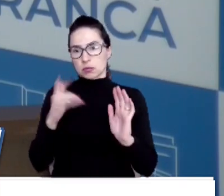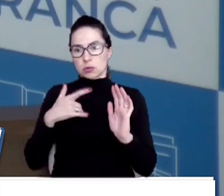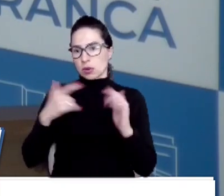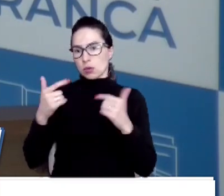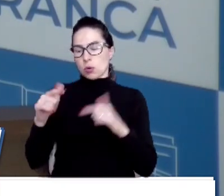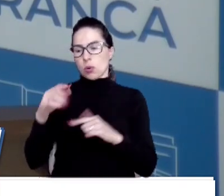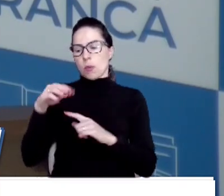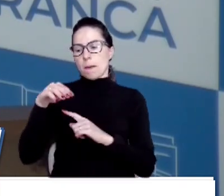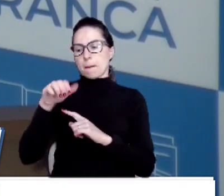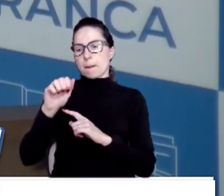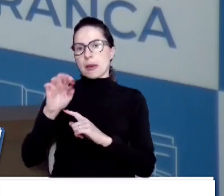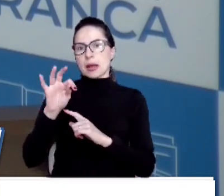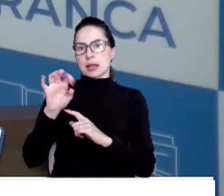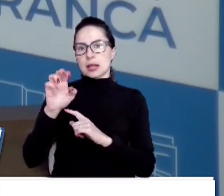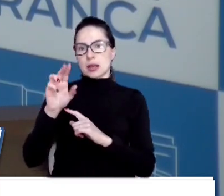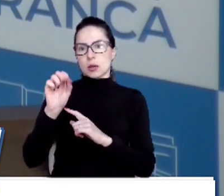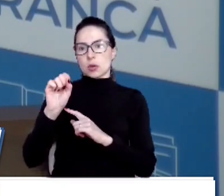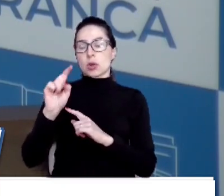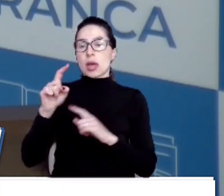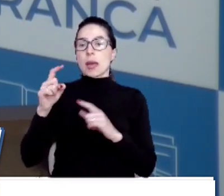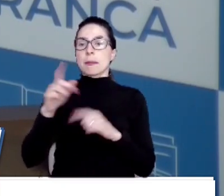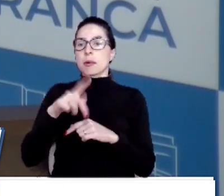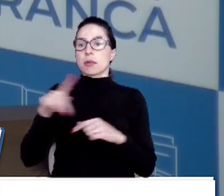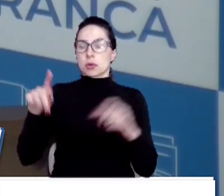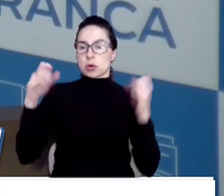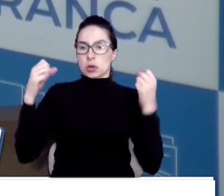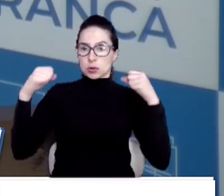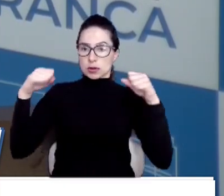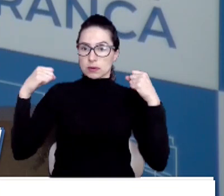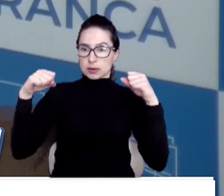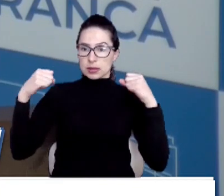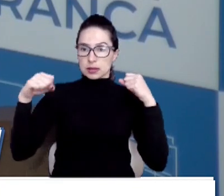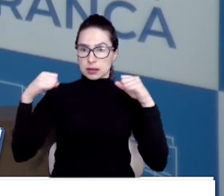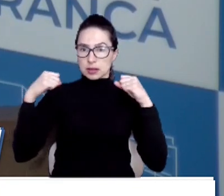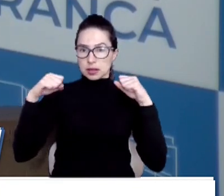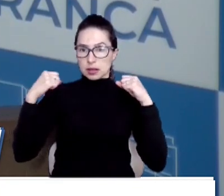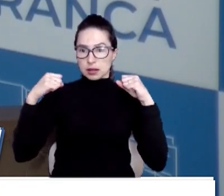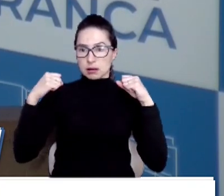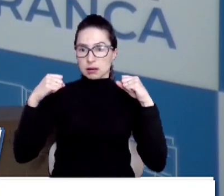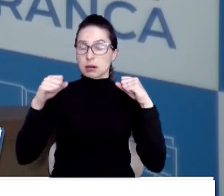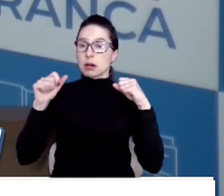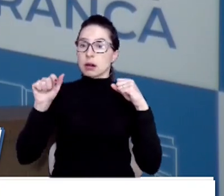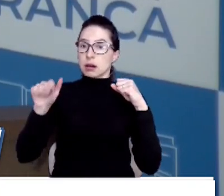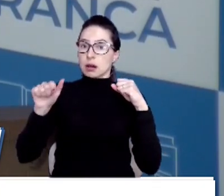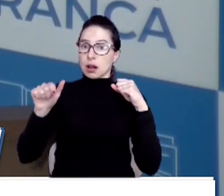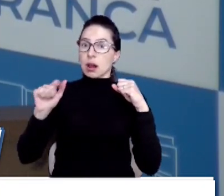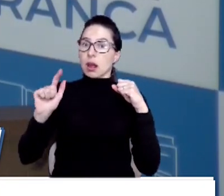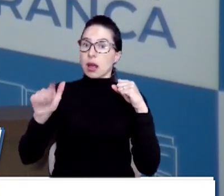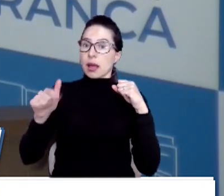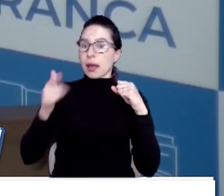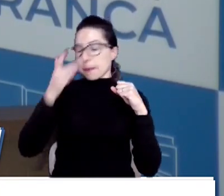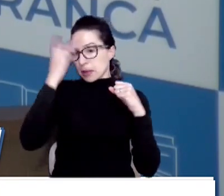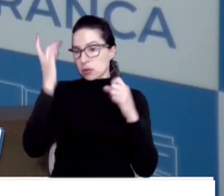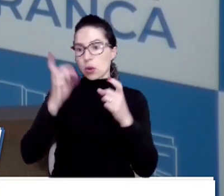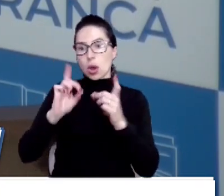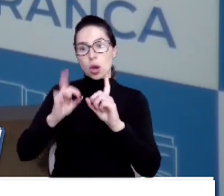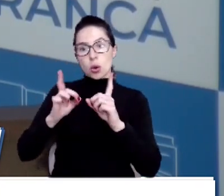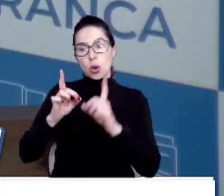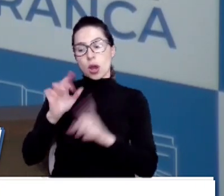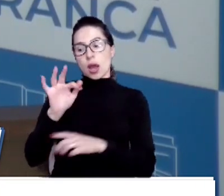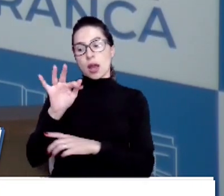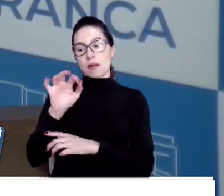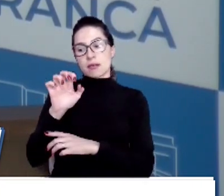Ele é professor de educação física e ele é o cara que coordena feaque